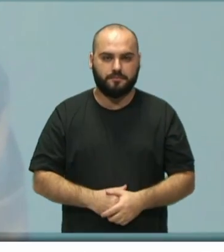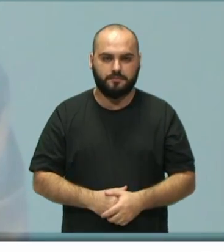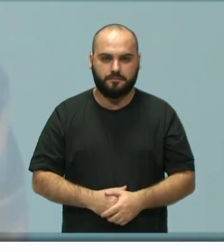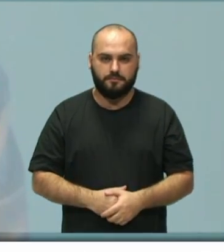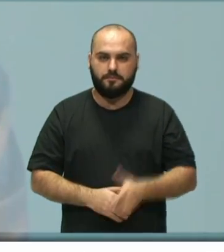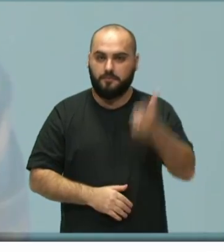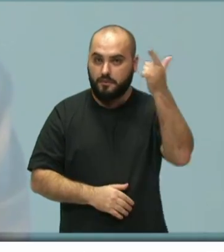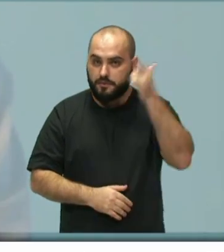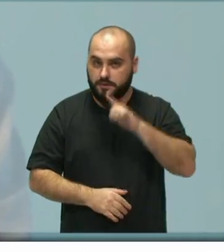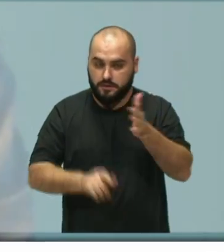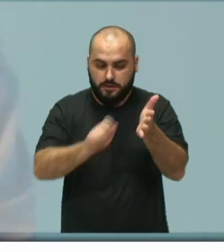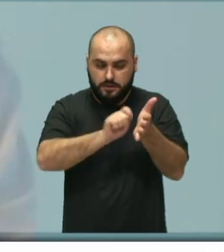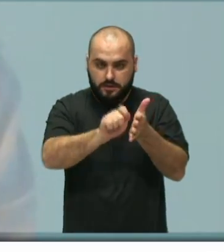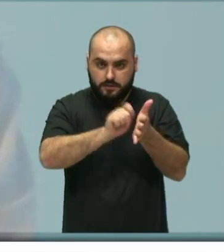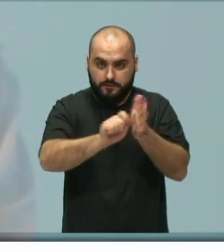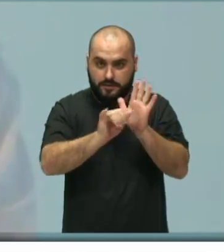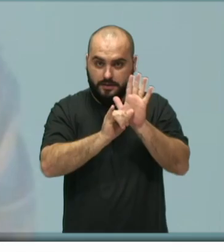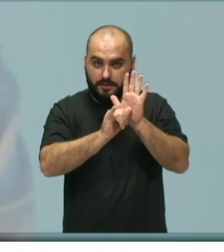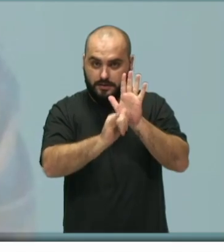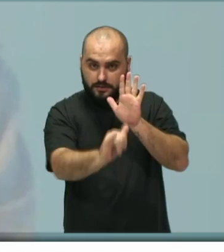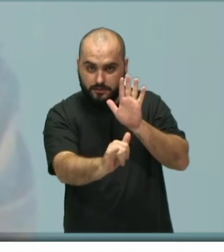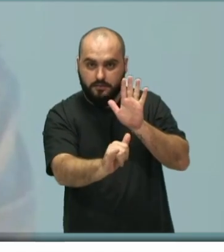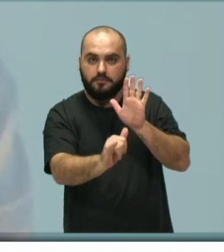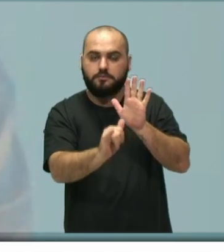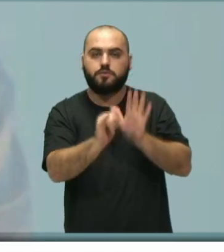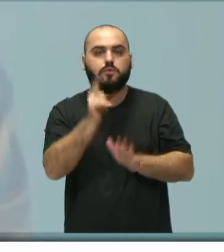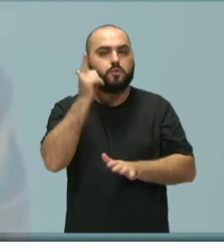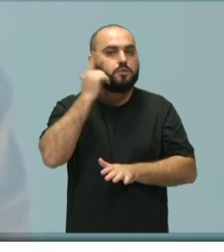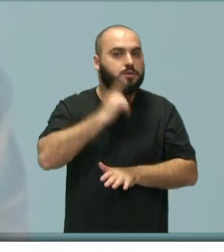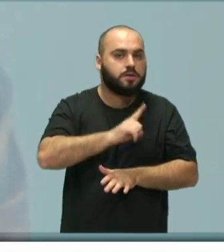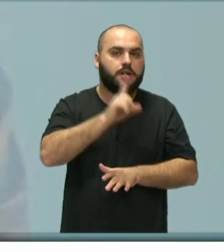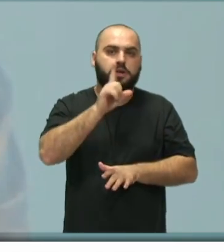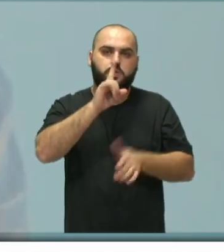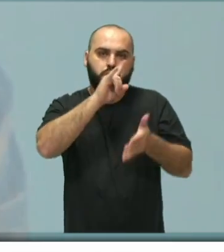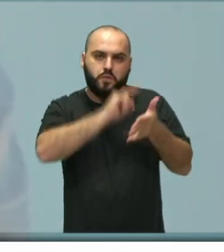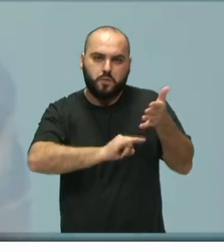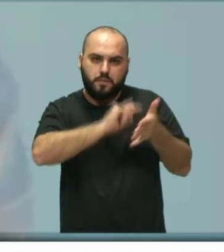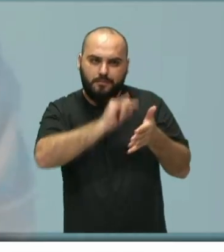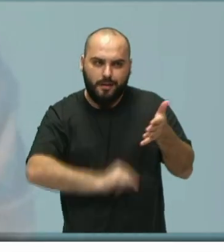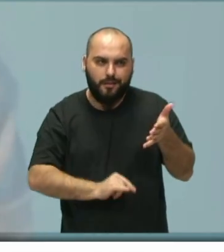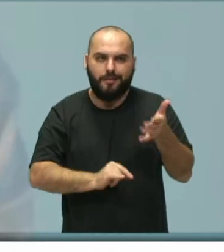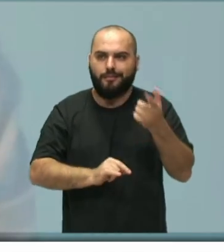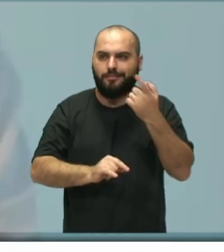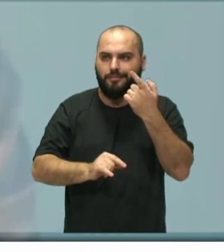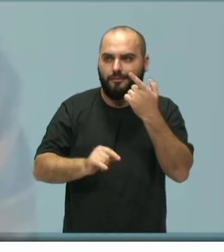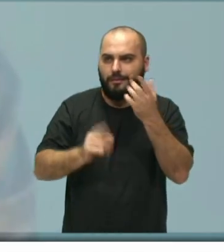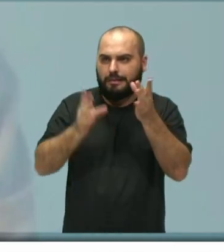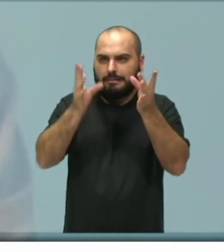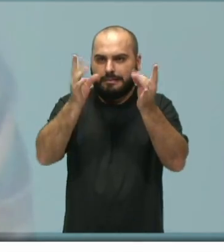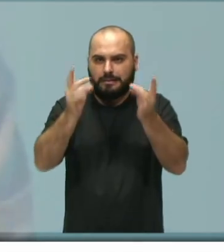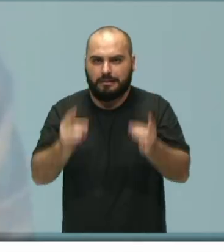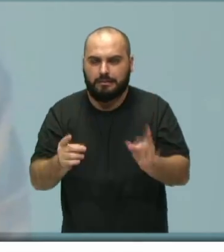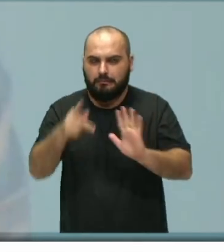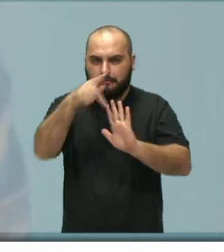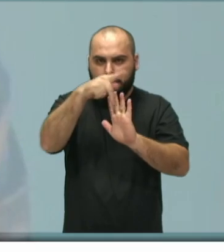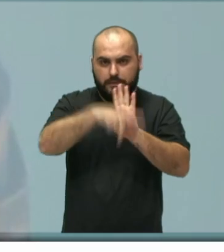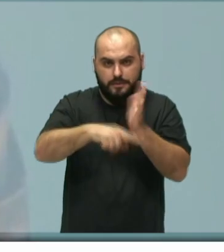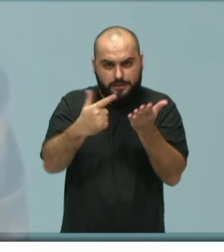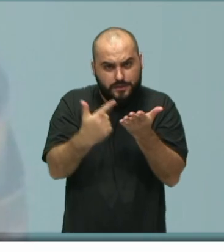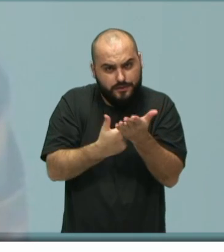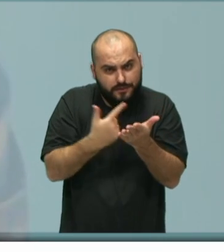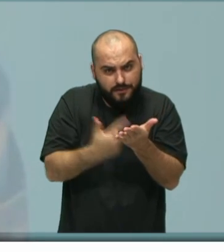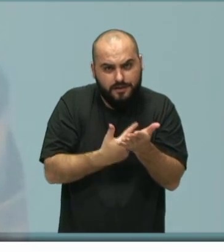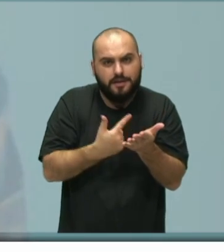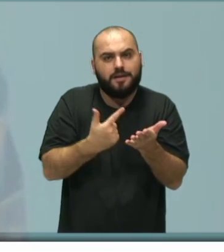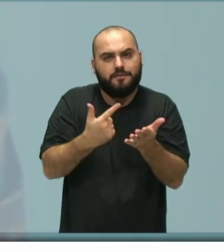inscrever no edital teve todo esse processo de buscar documentações e tal, né? Fazer todo o projeto do livro, os